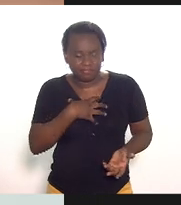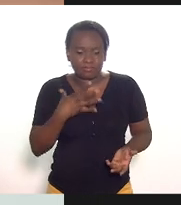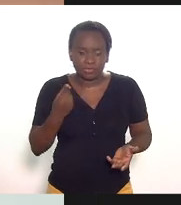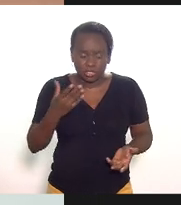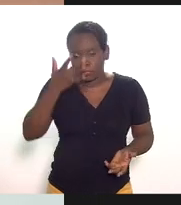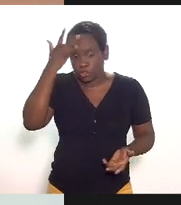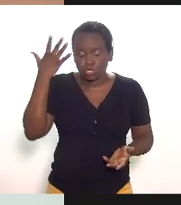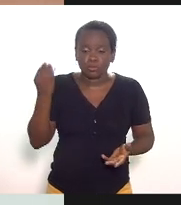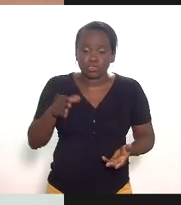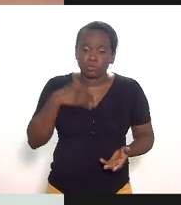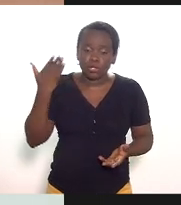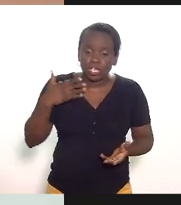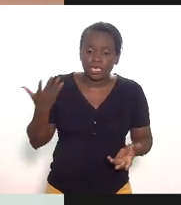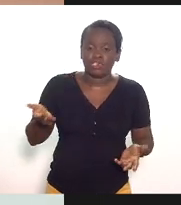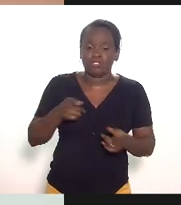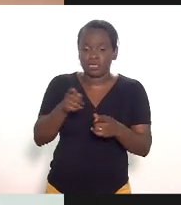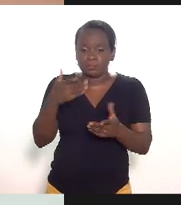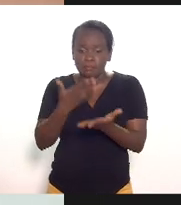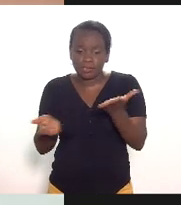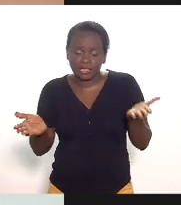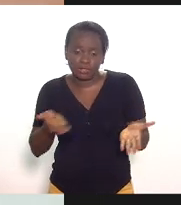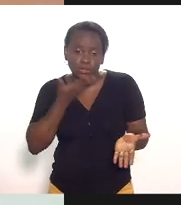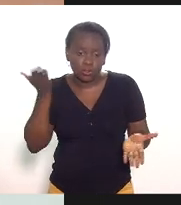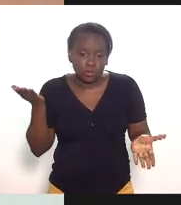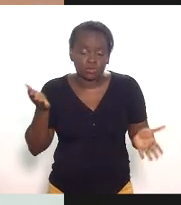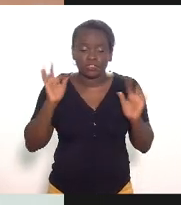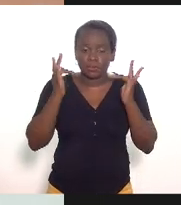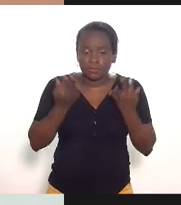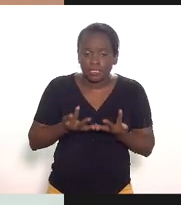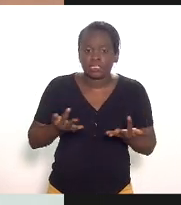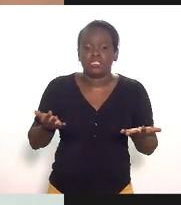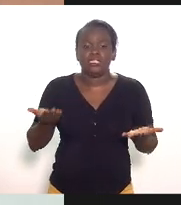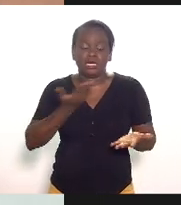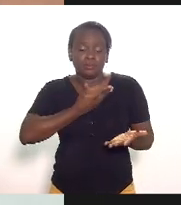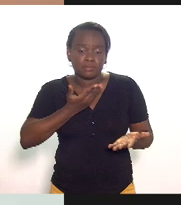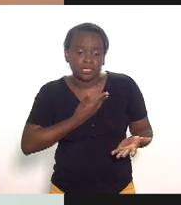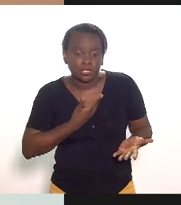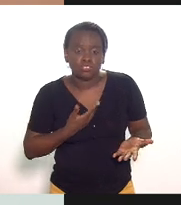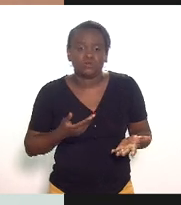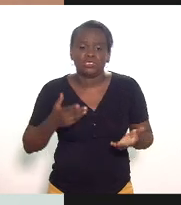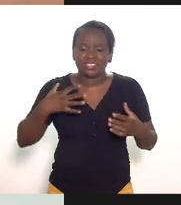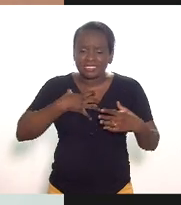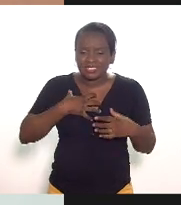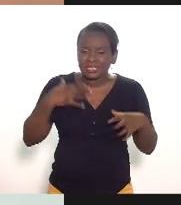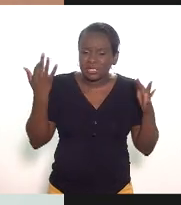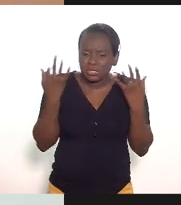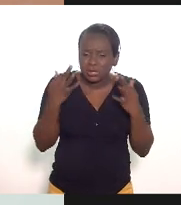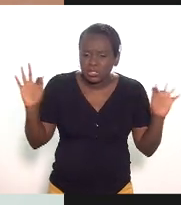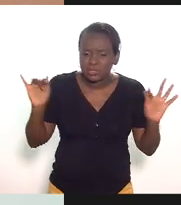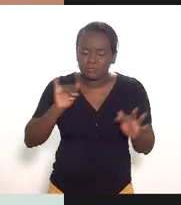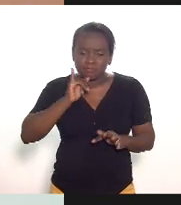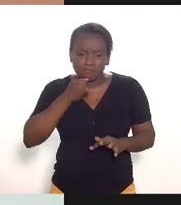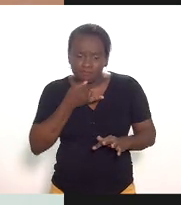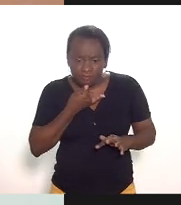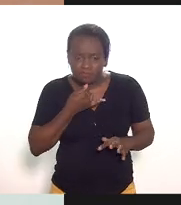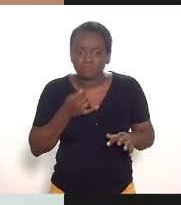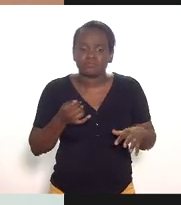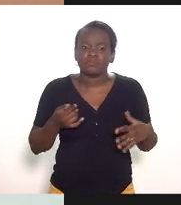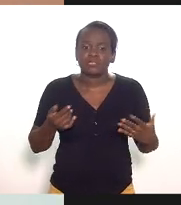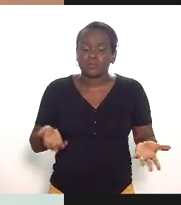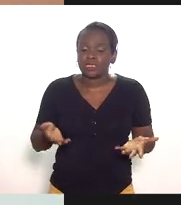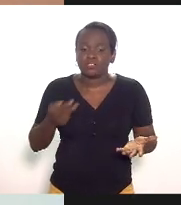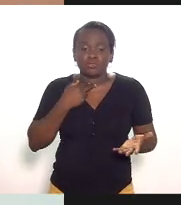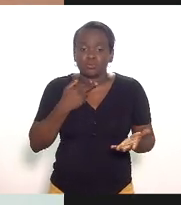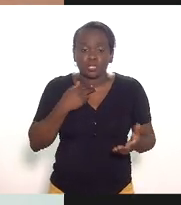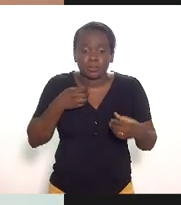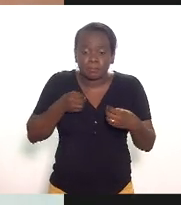pessoas que perderam suas famílias, seus entes queridos, seus amigos, um momento de dor, de tristeza, de nem poder